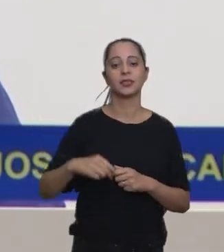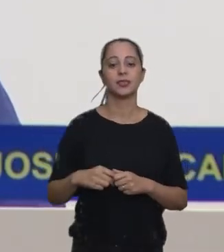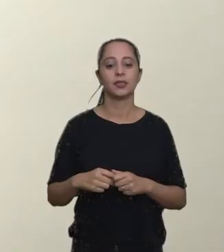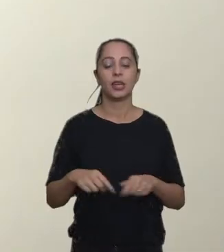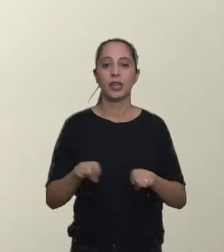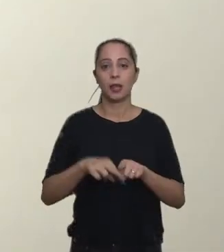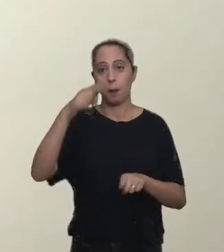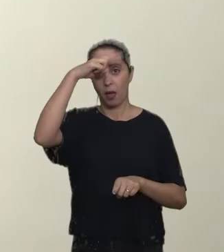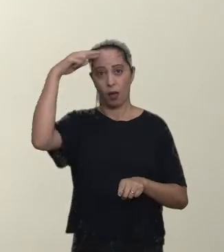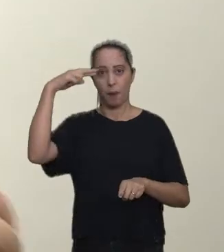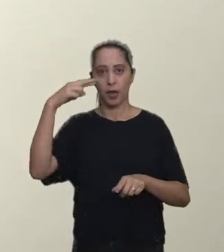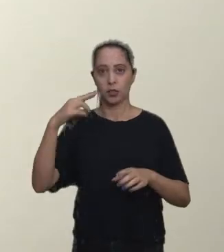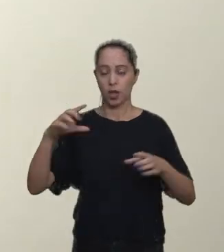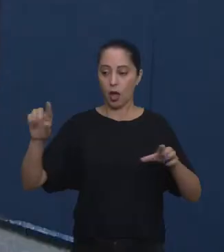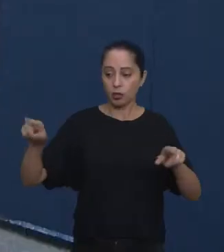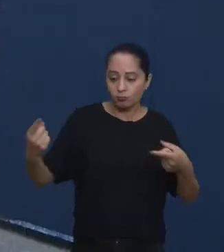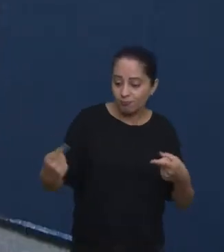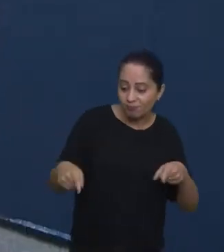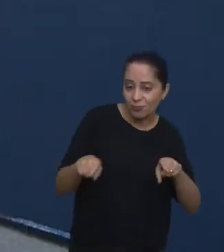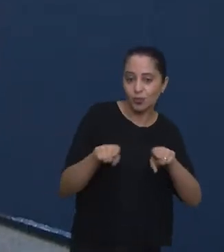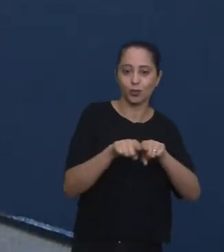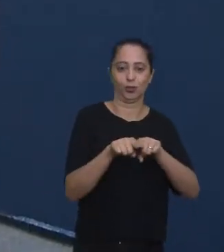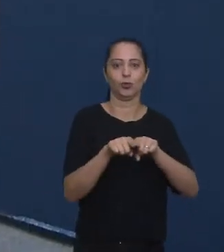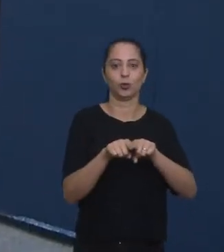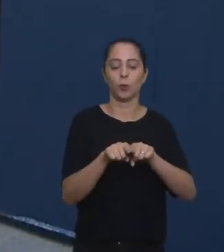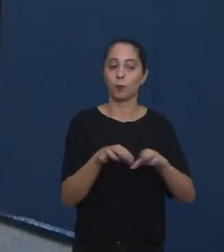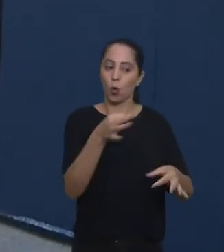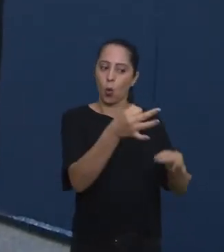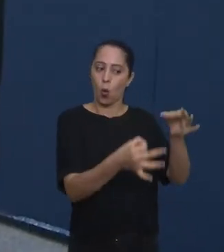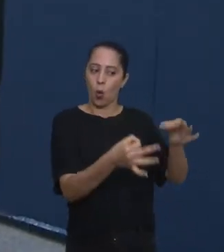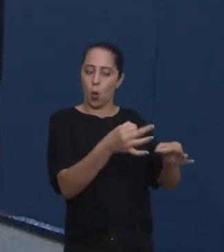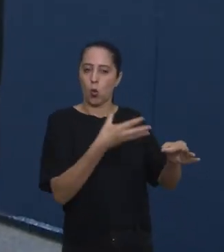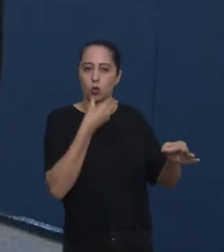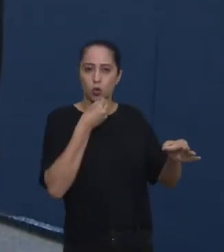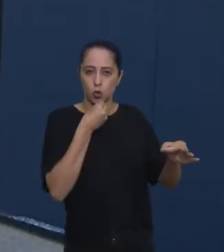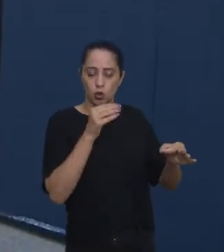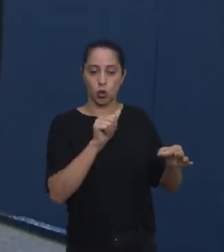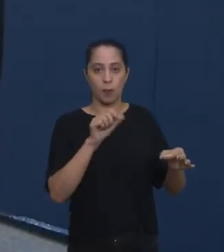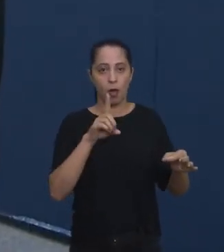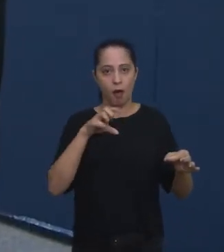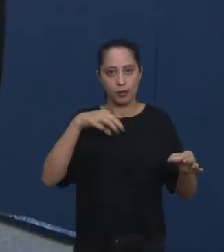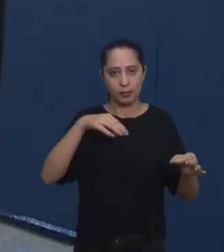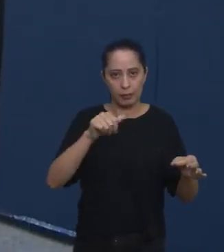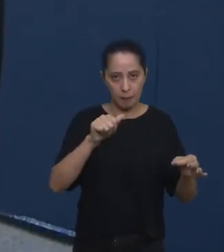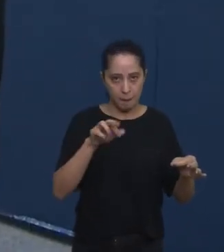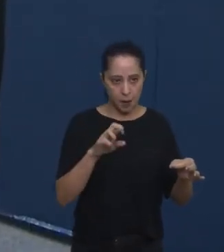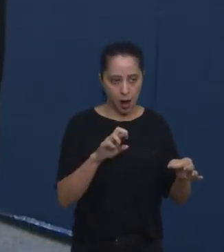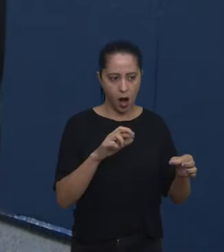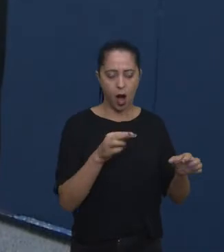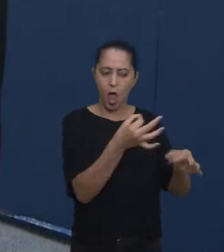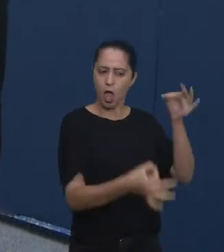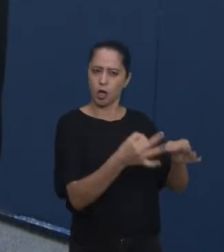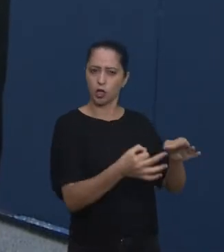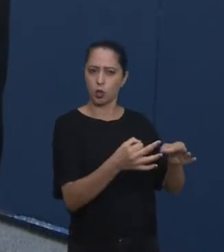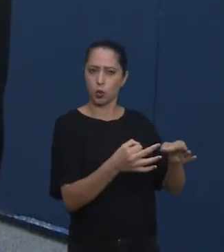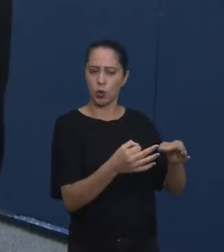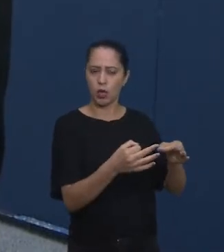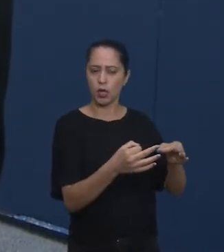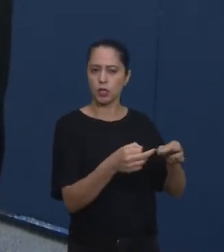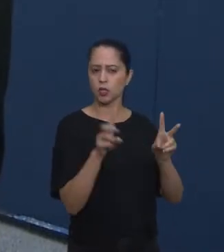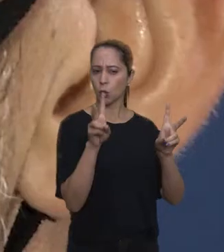da Padaria e Roberto Chagas. Para Ademar Prisco, juiz do trabalho que atua no Juizado Especial da Infância